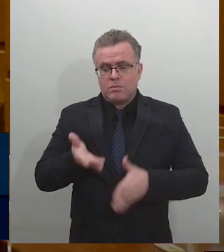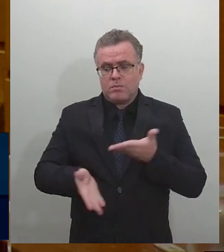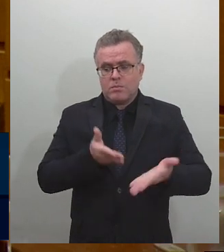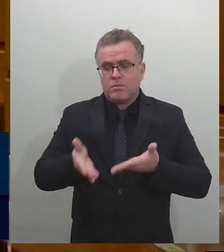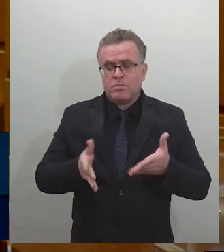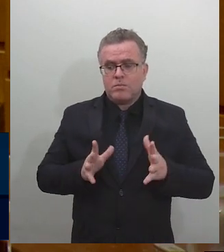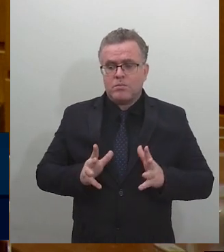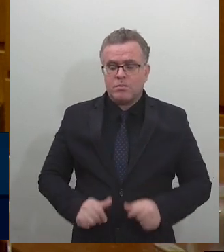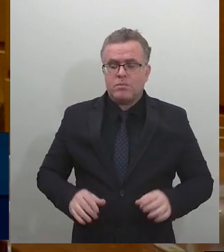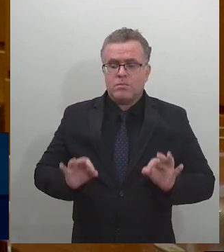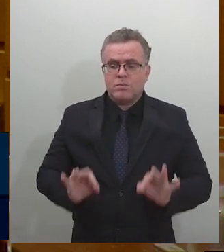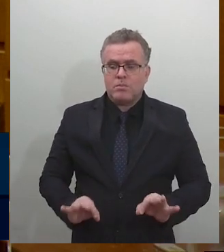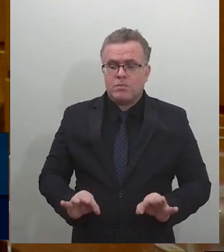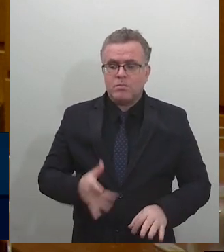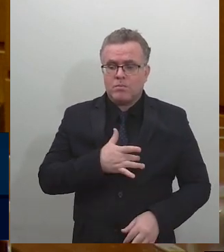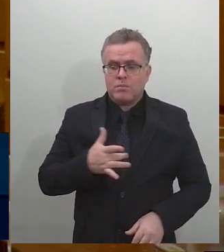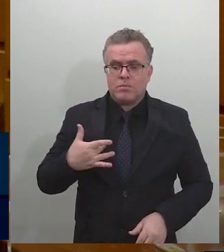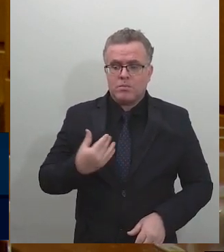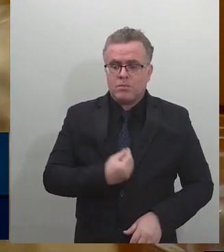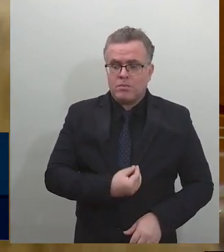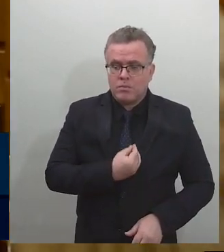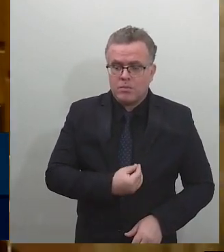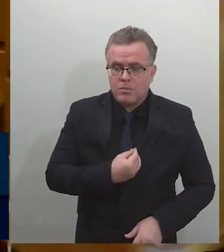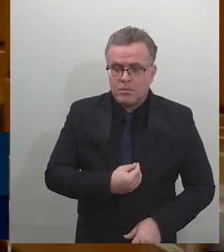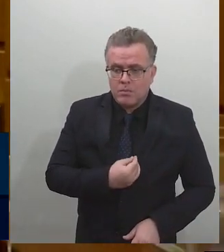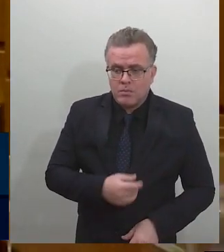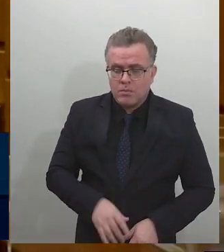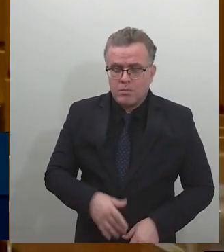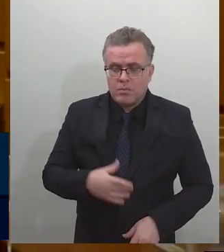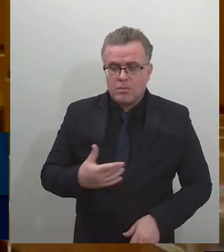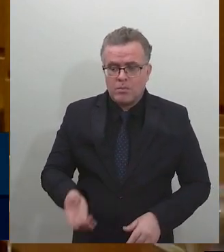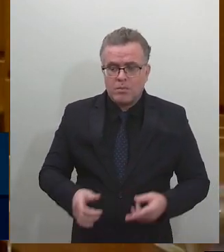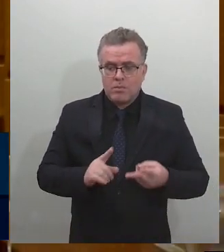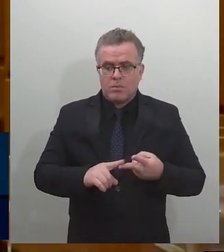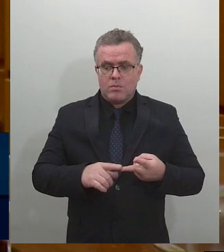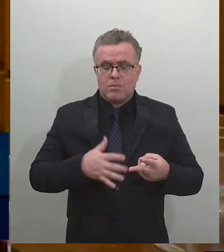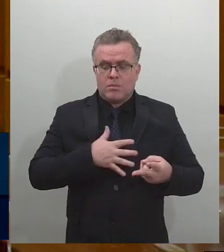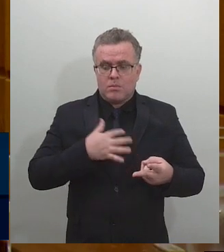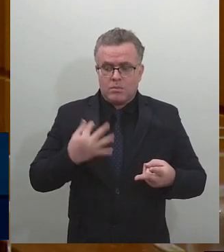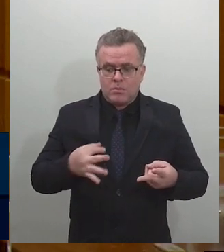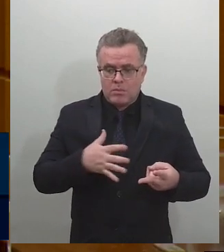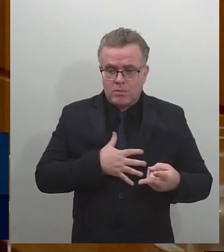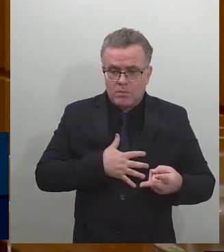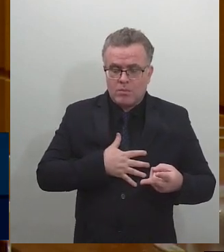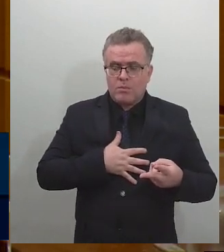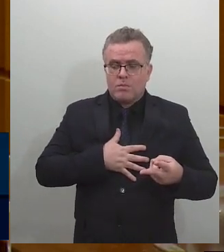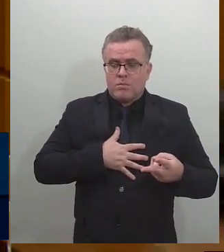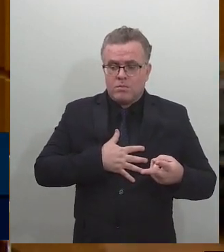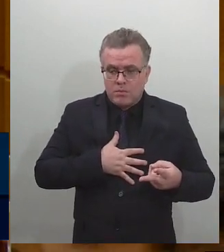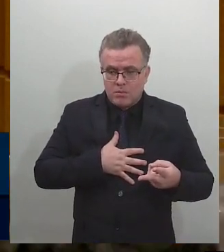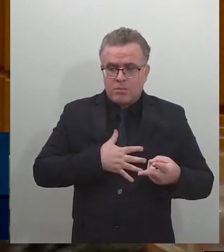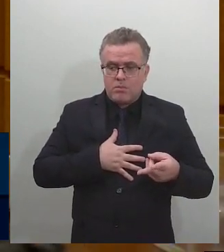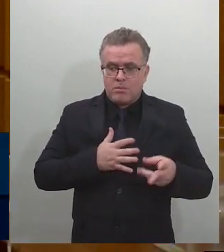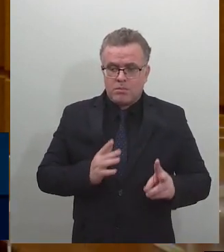como tosse persistente, dor no peito, falta de ar e até mesmo uma tosse com sangue não podem